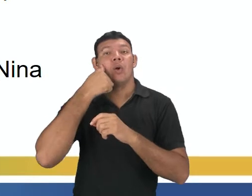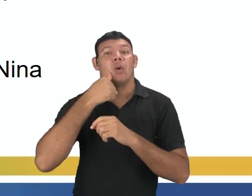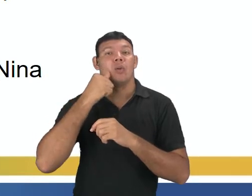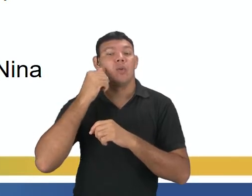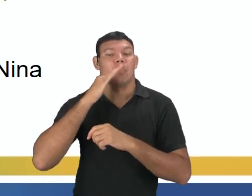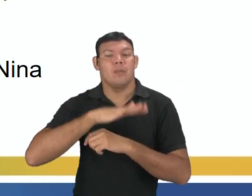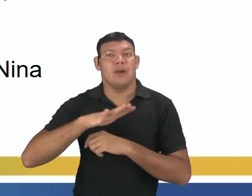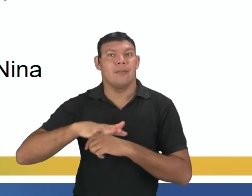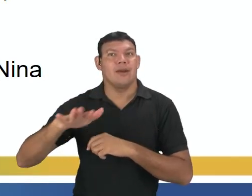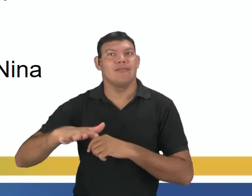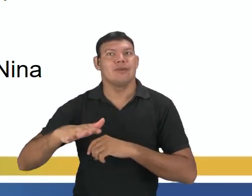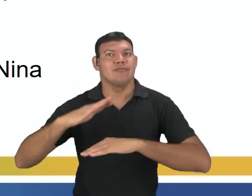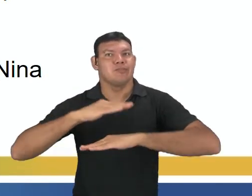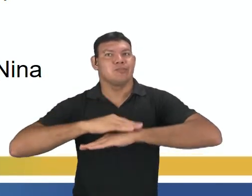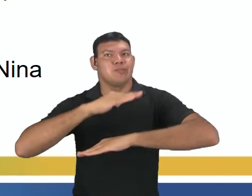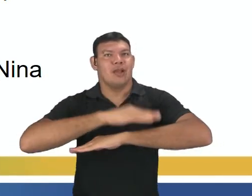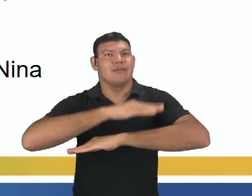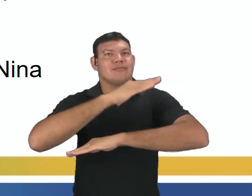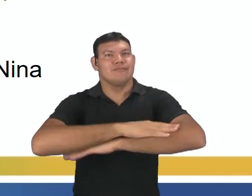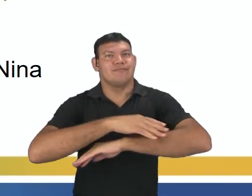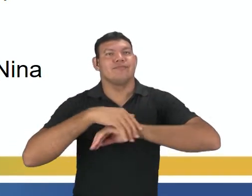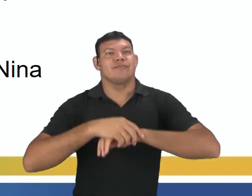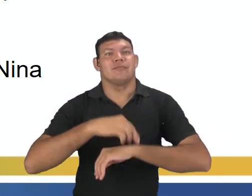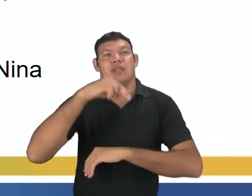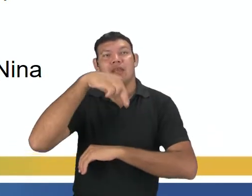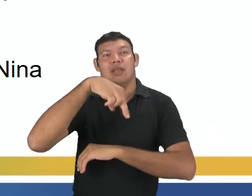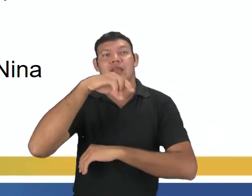sapo, Nina, menina